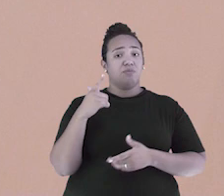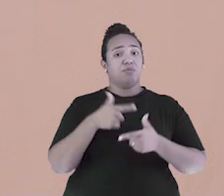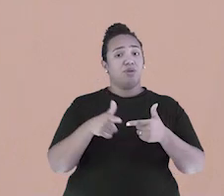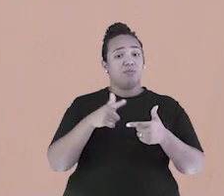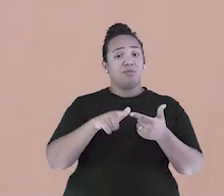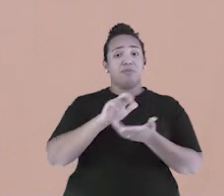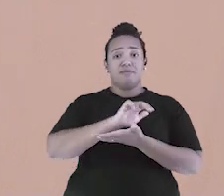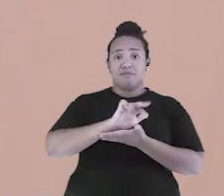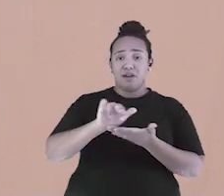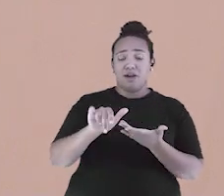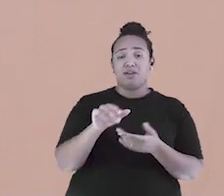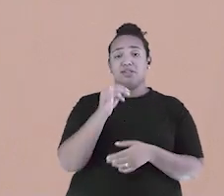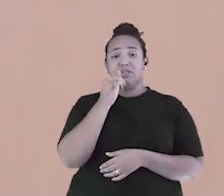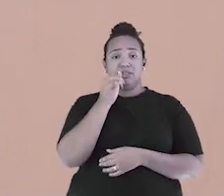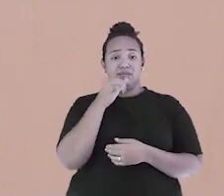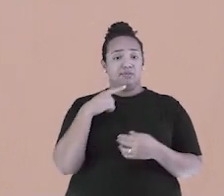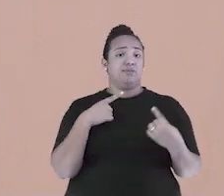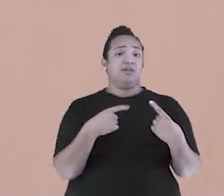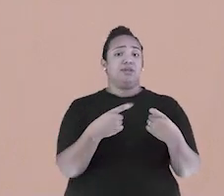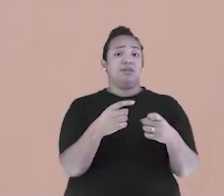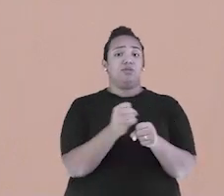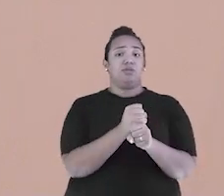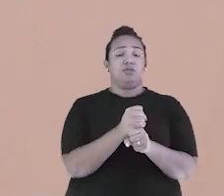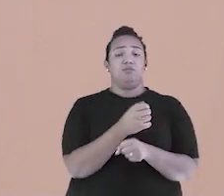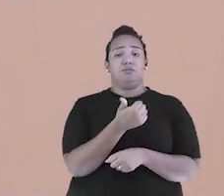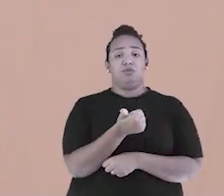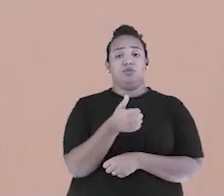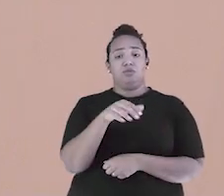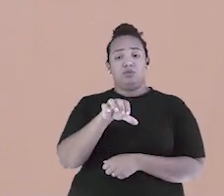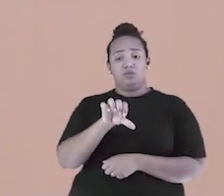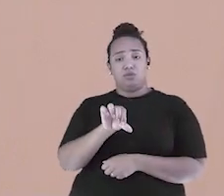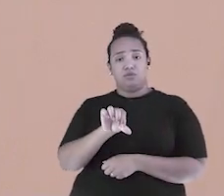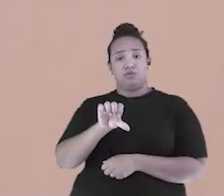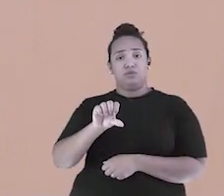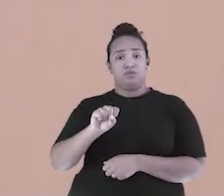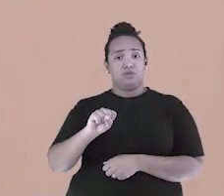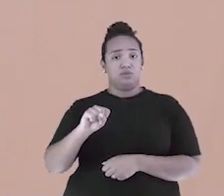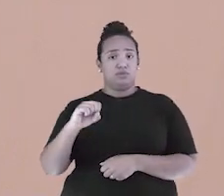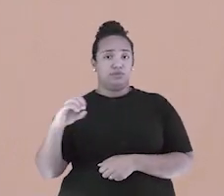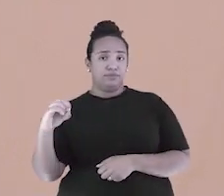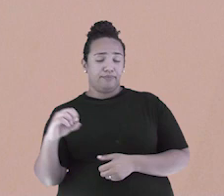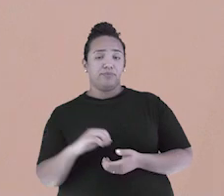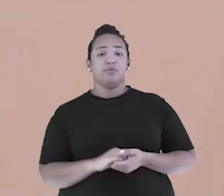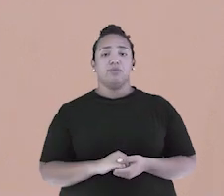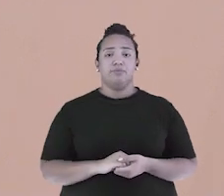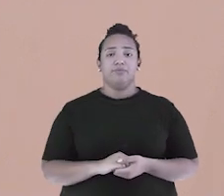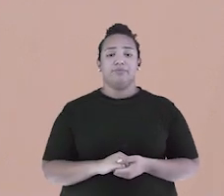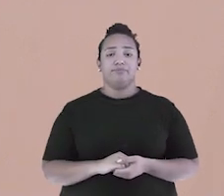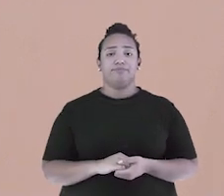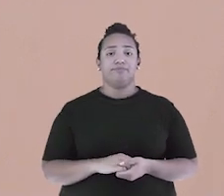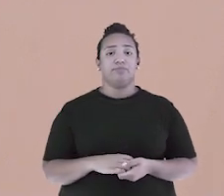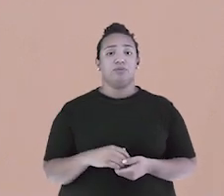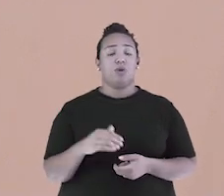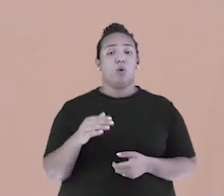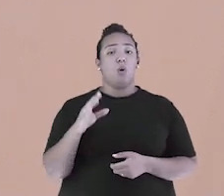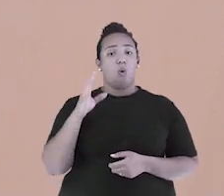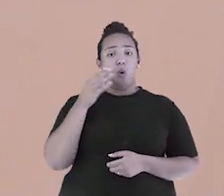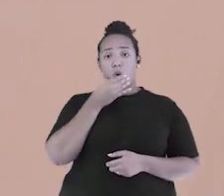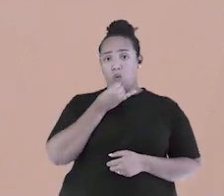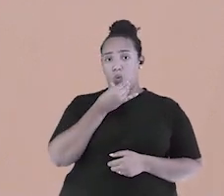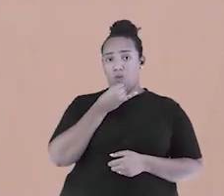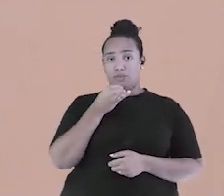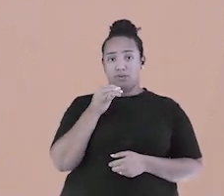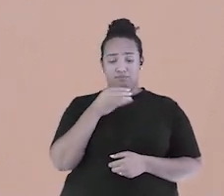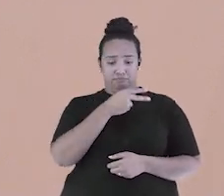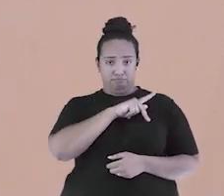em 1998, deixando centenas de mortos. O atual presidente dos Estados Unidos na época,